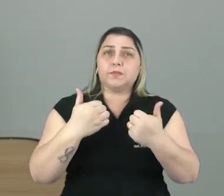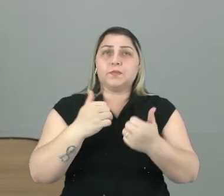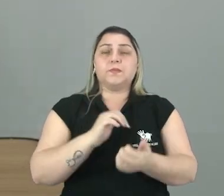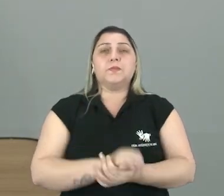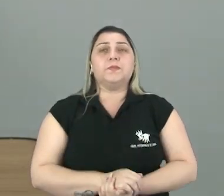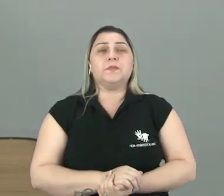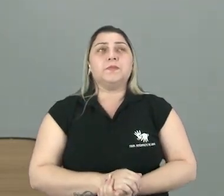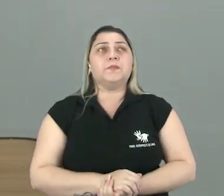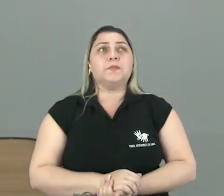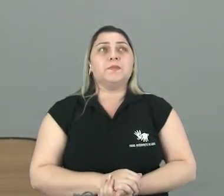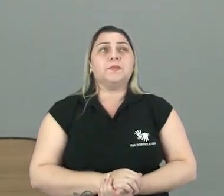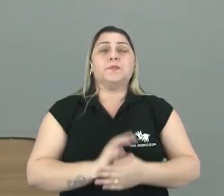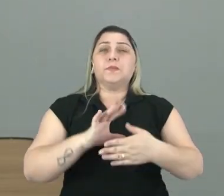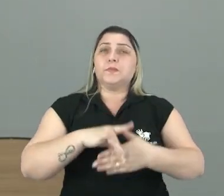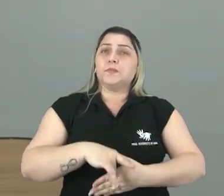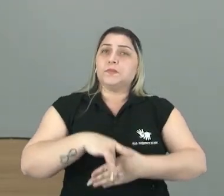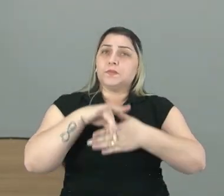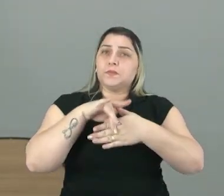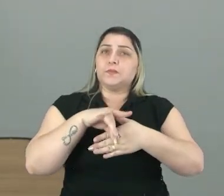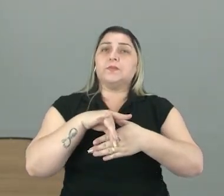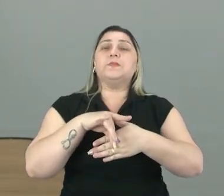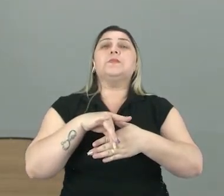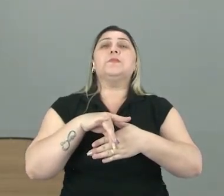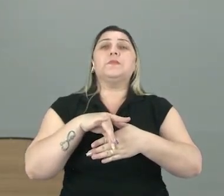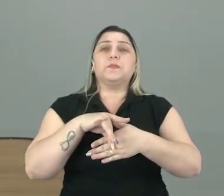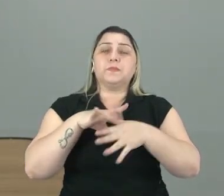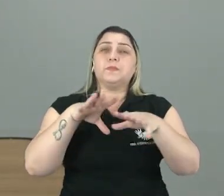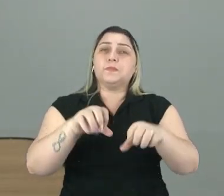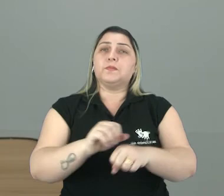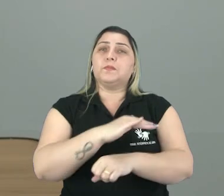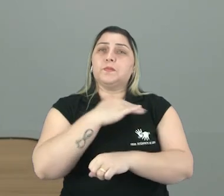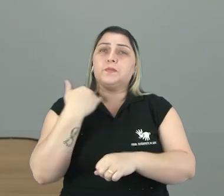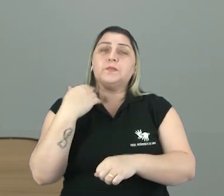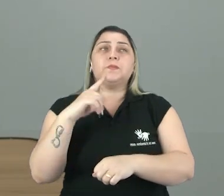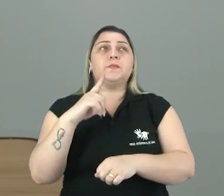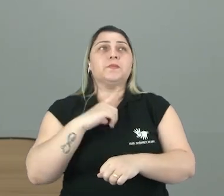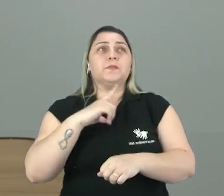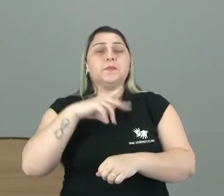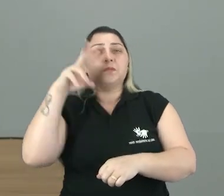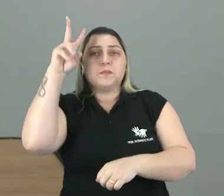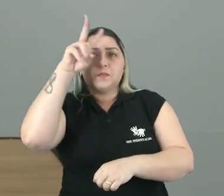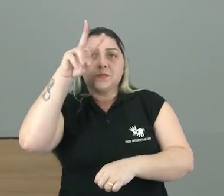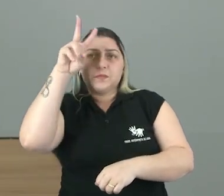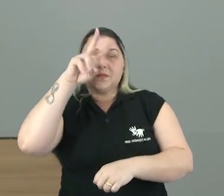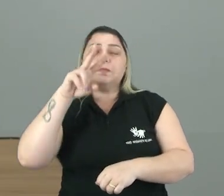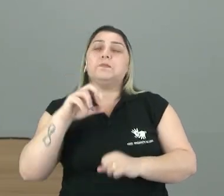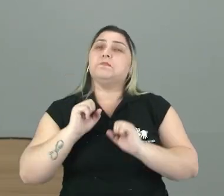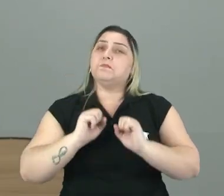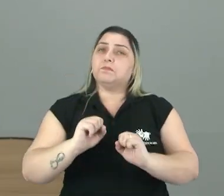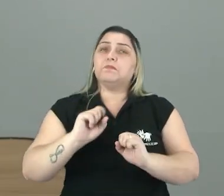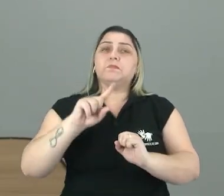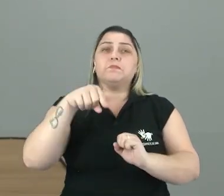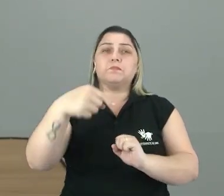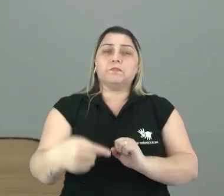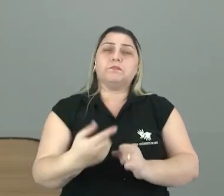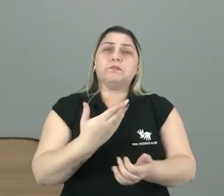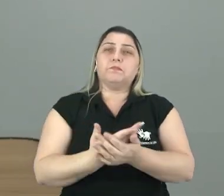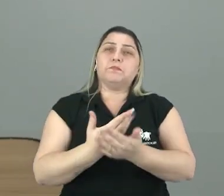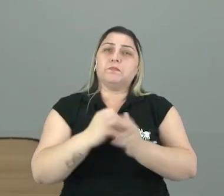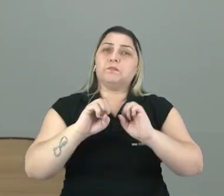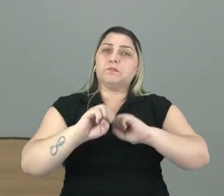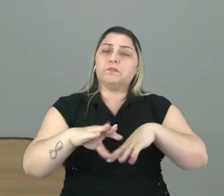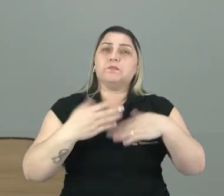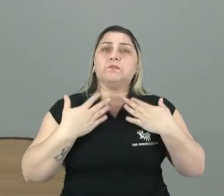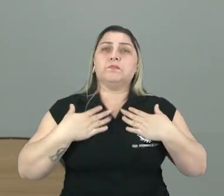Zumbi, o seu grande líder, até que finalmente ele foi capturado e morto. Tem toda uma questão na história aí que a gente pode estudar depois com mais